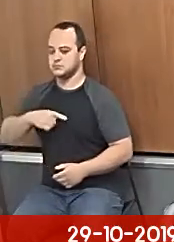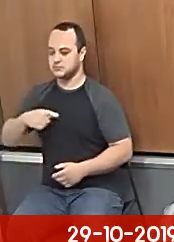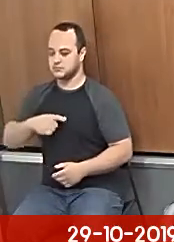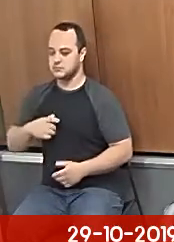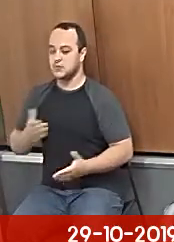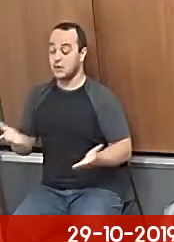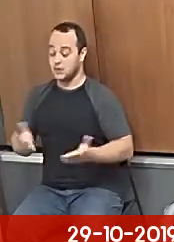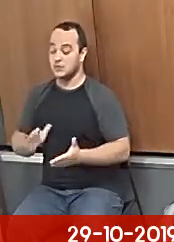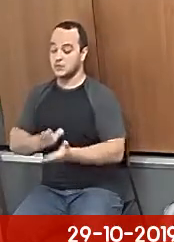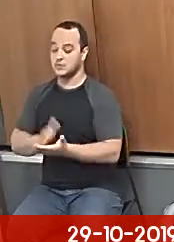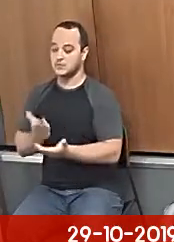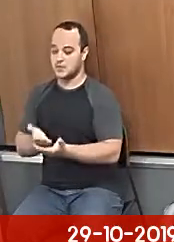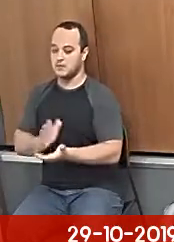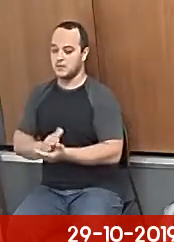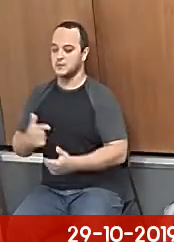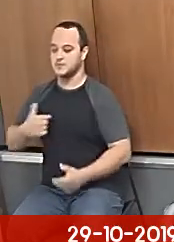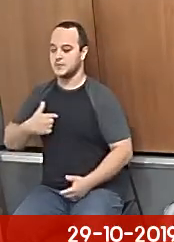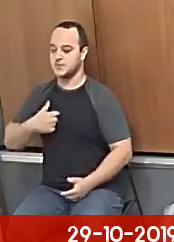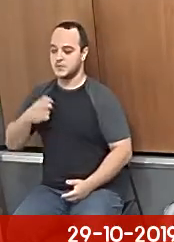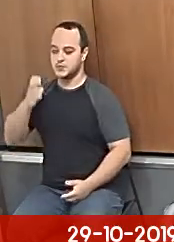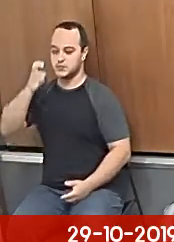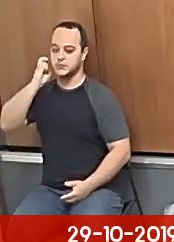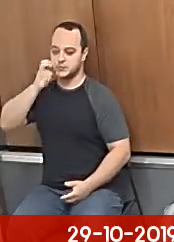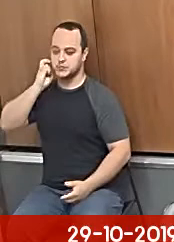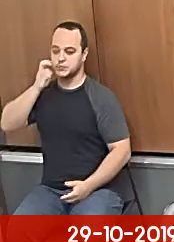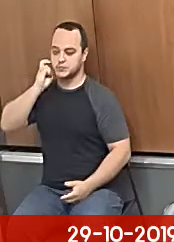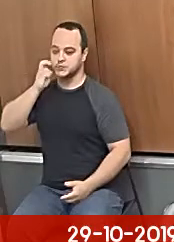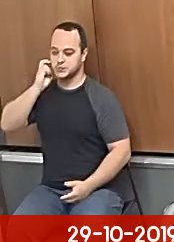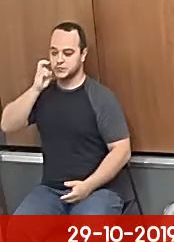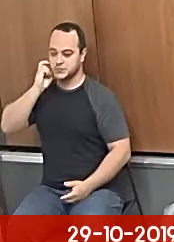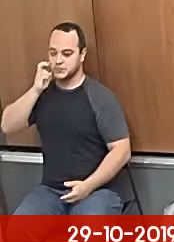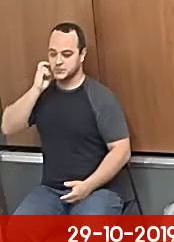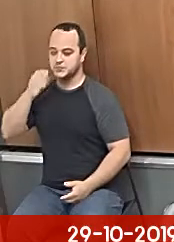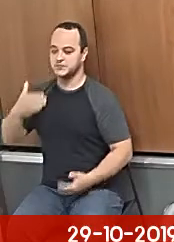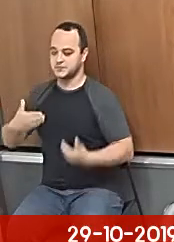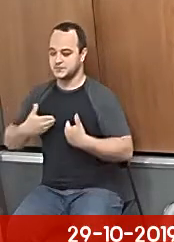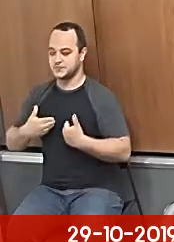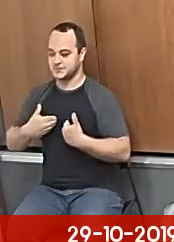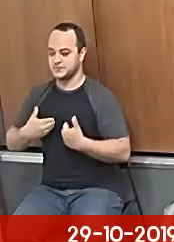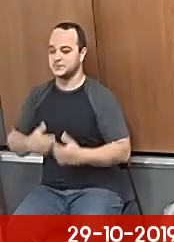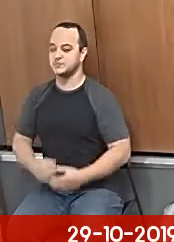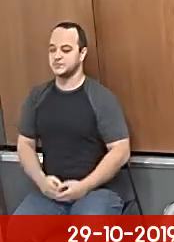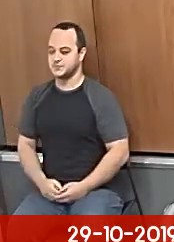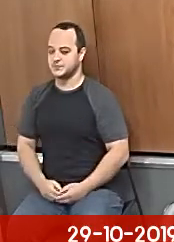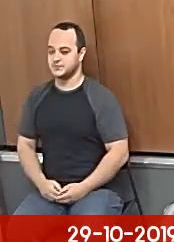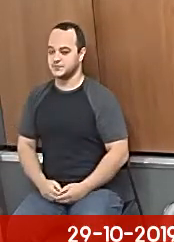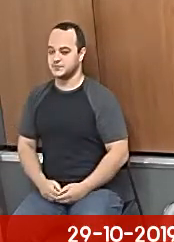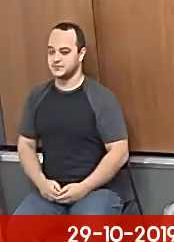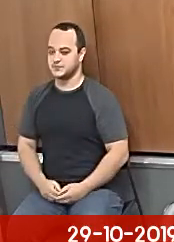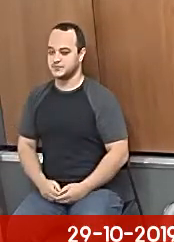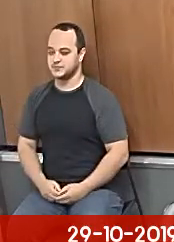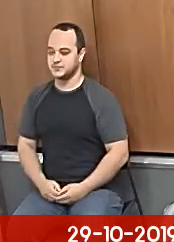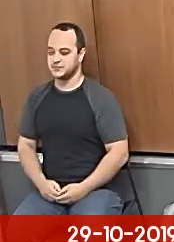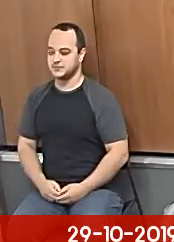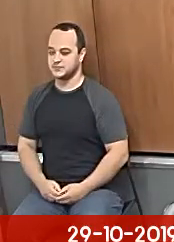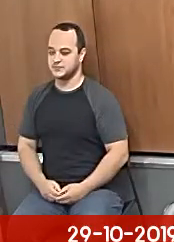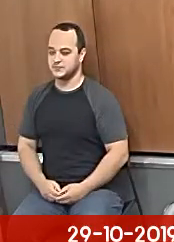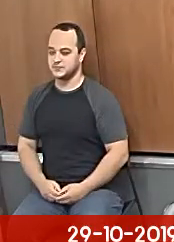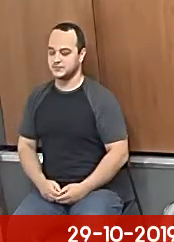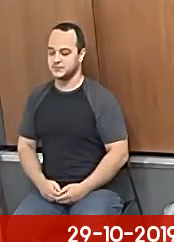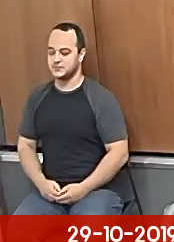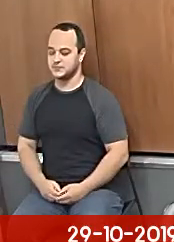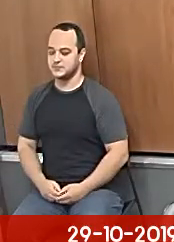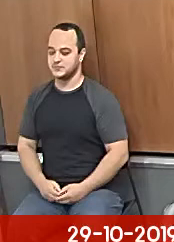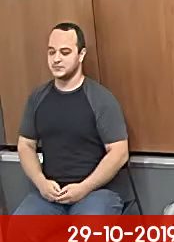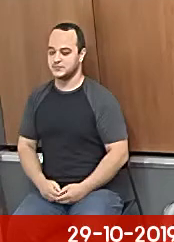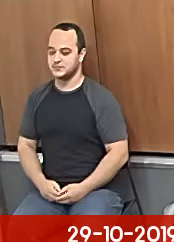como intérprete o Túlio Pires de Lima. O Túlio vai dar um sinal para aqueles e aquelas que estão na televisão, vendo que estão levando ao mesmo